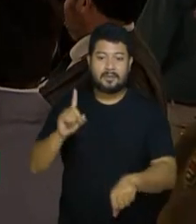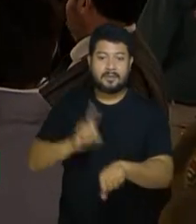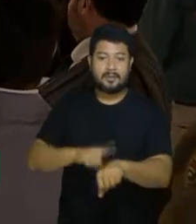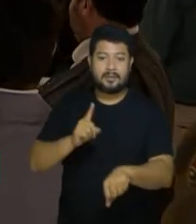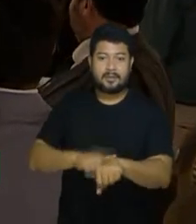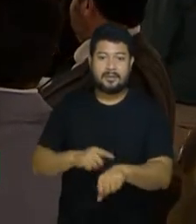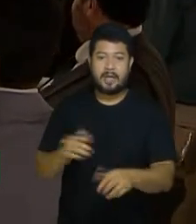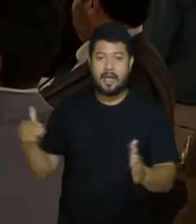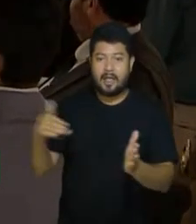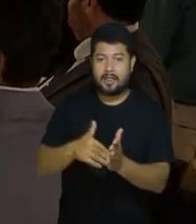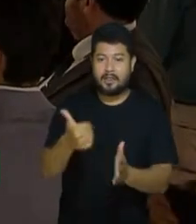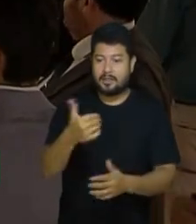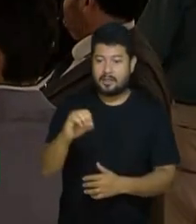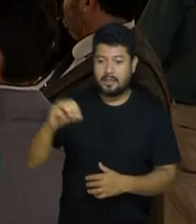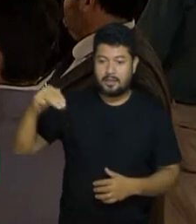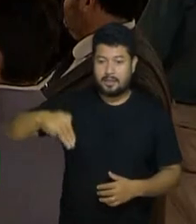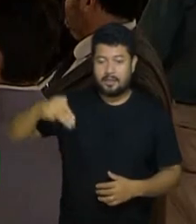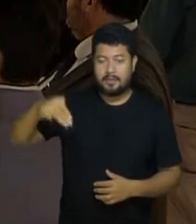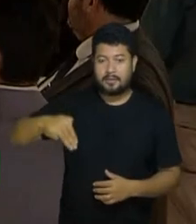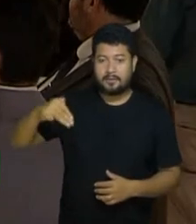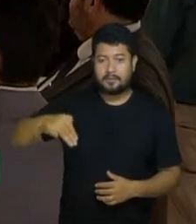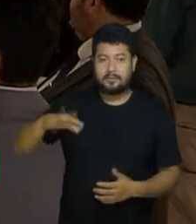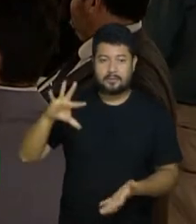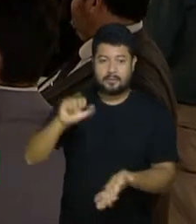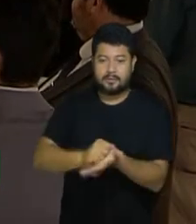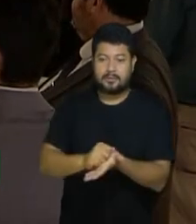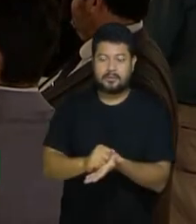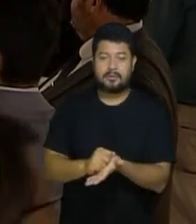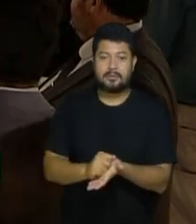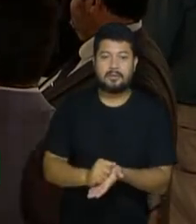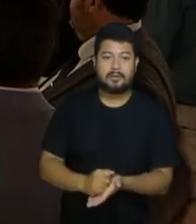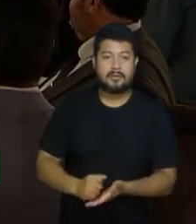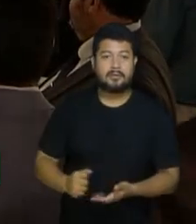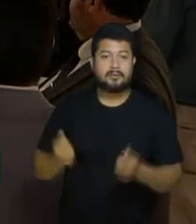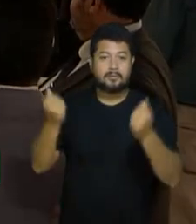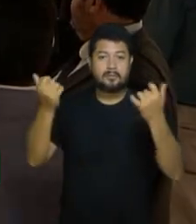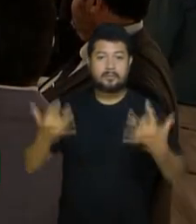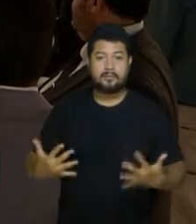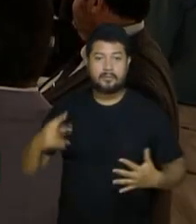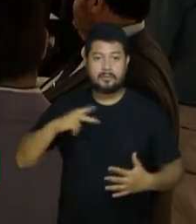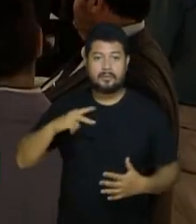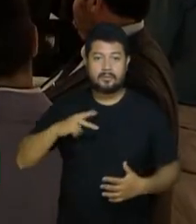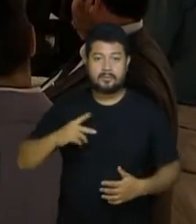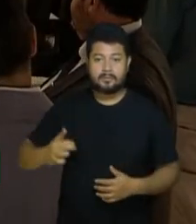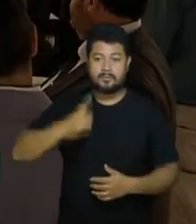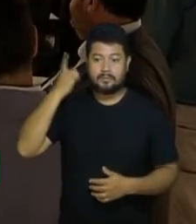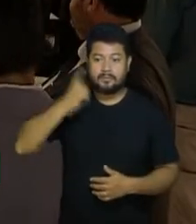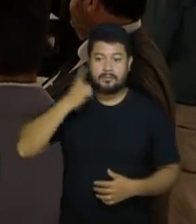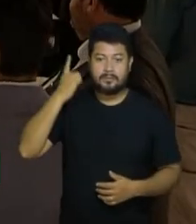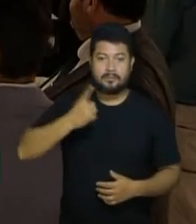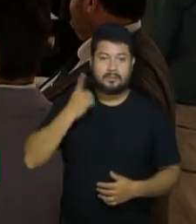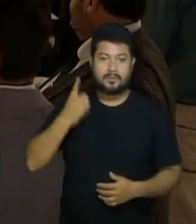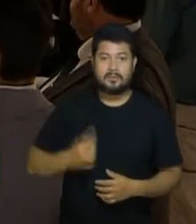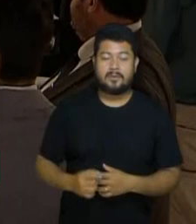minutos, inscrito em explicações pessoais, fará uso da palavra o deputado Lunelli.